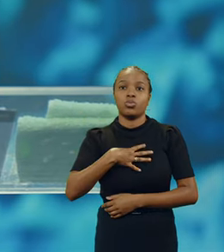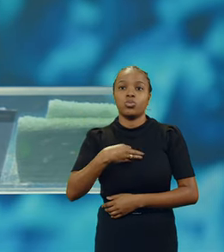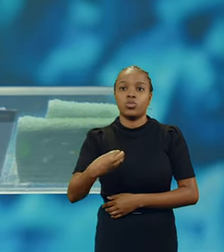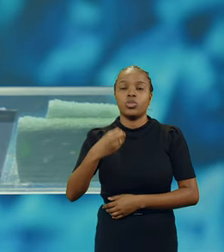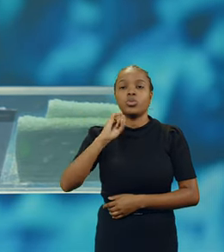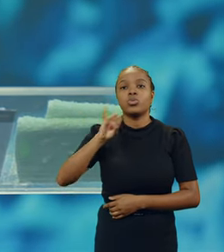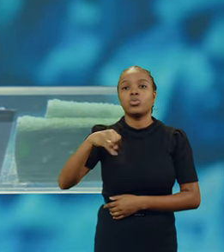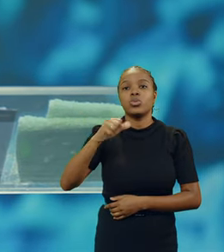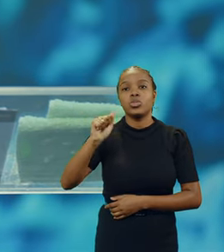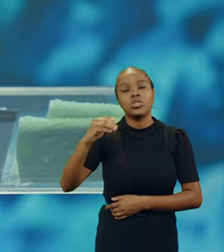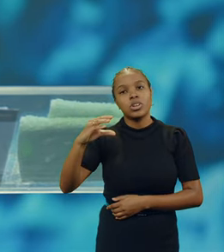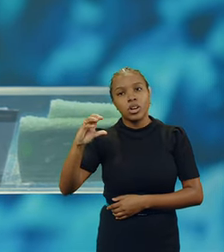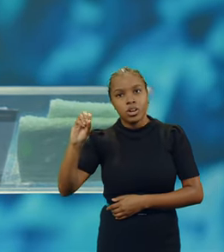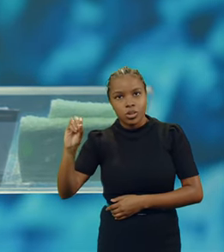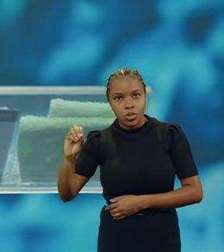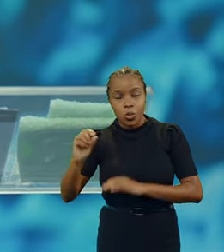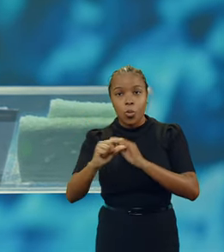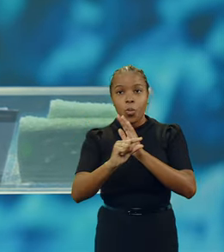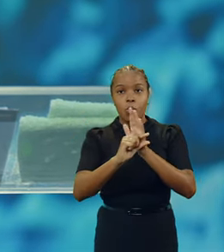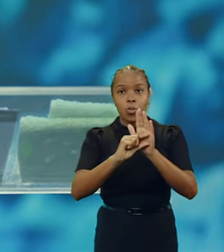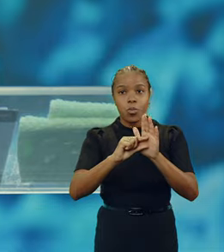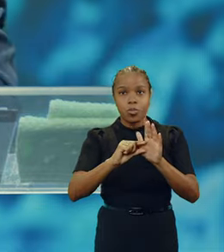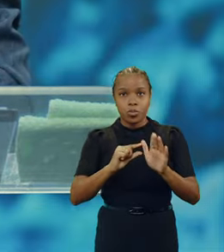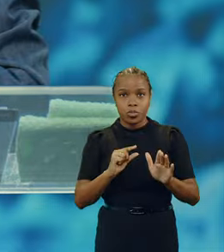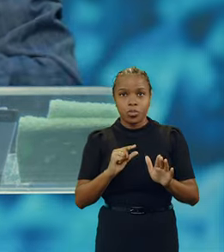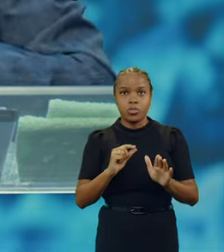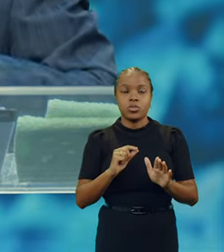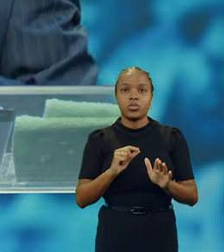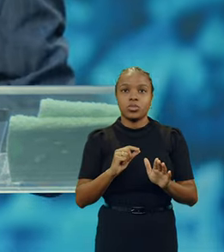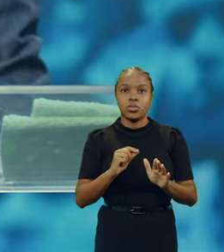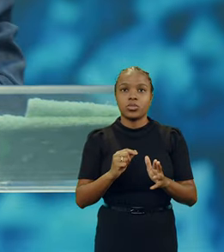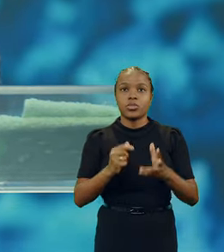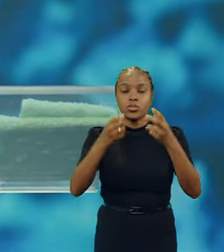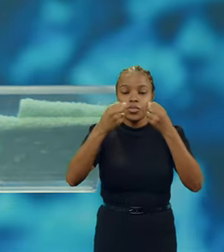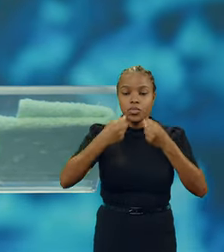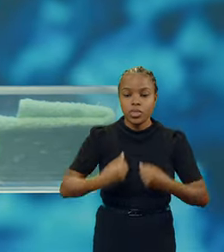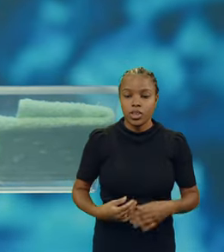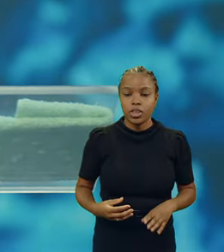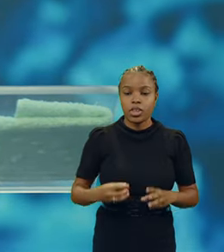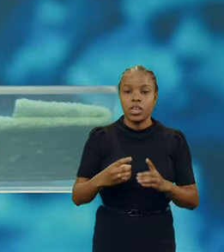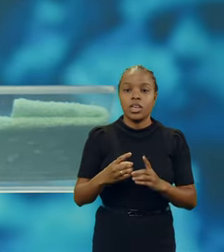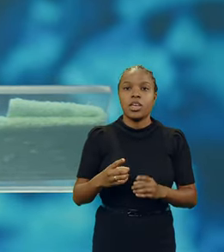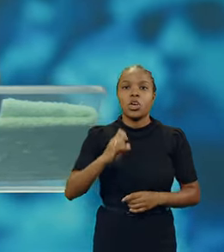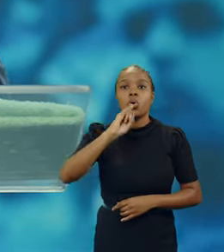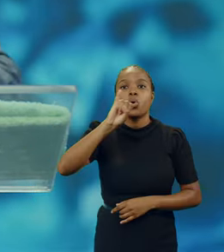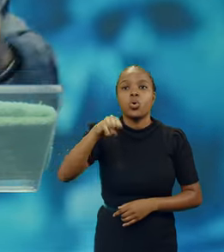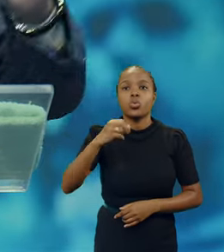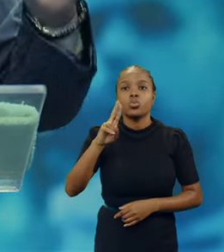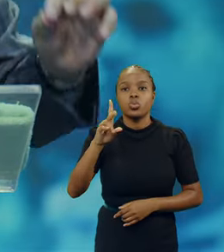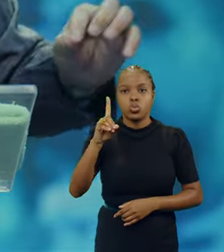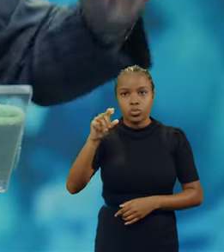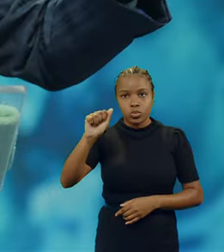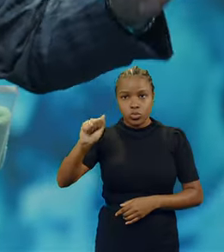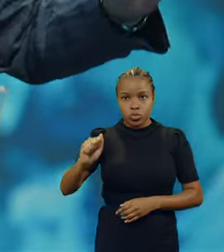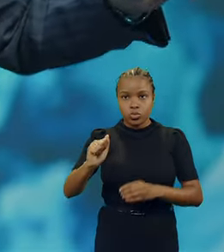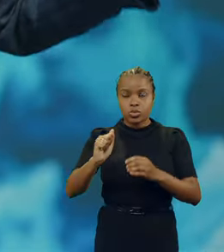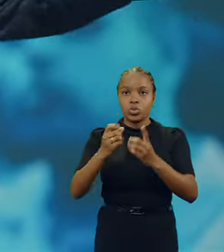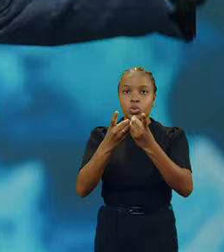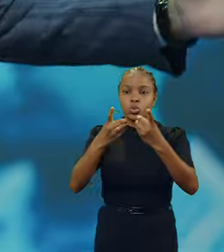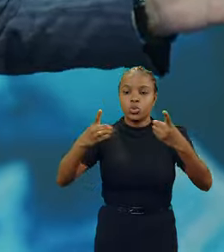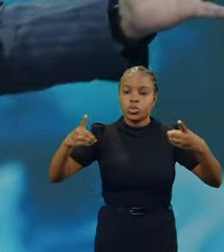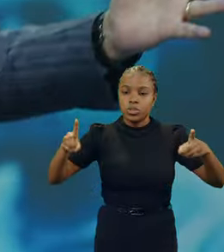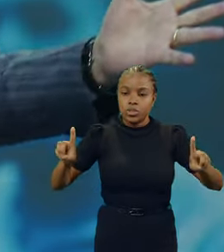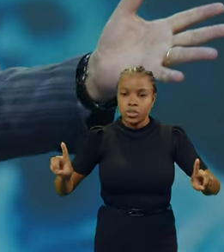Logo no primeiro versículo, lemos que Judá se separou de sua família logo após José ter